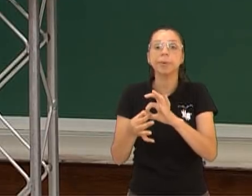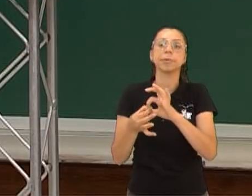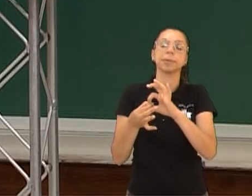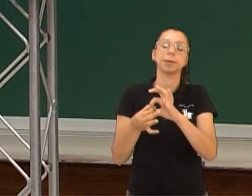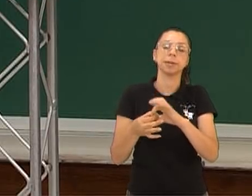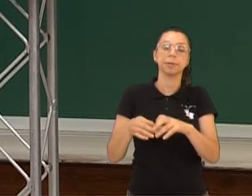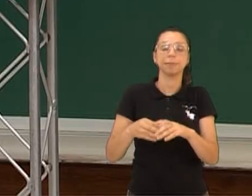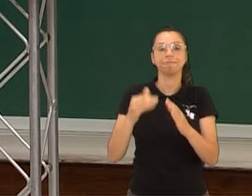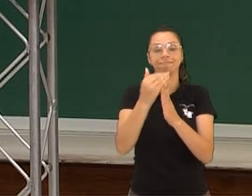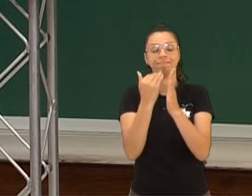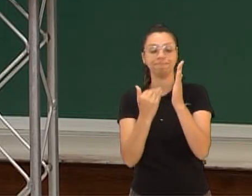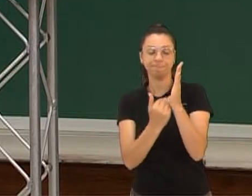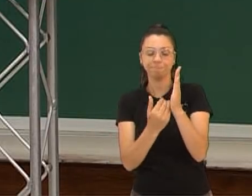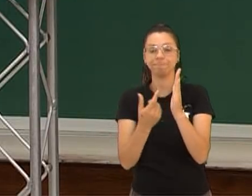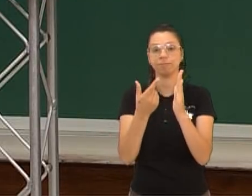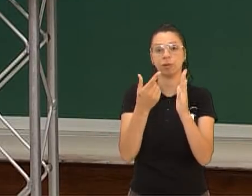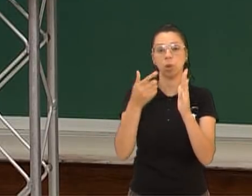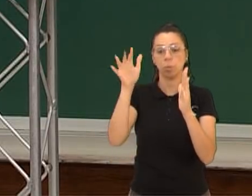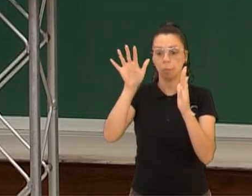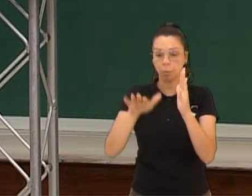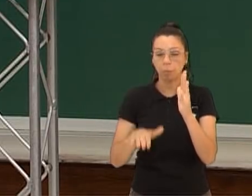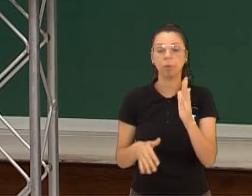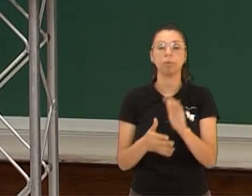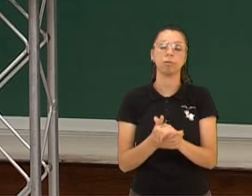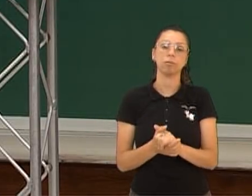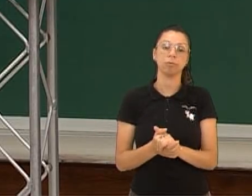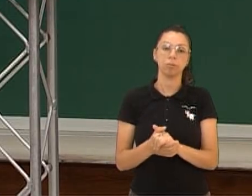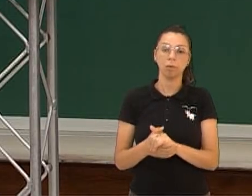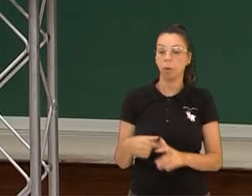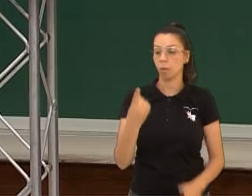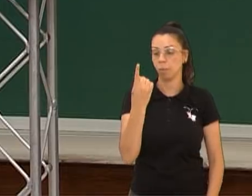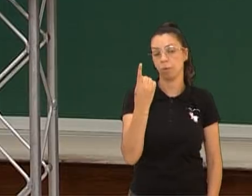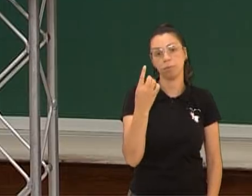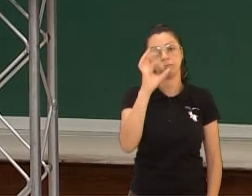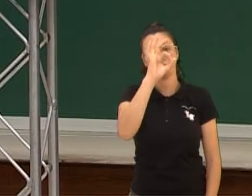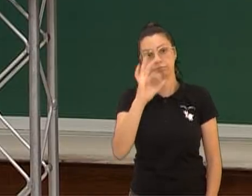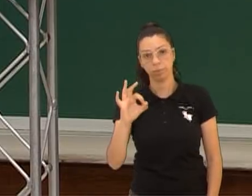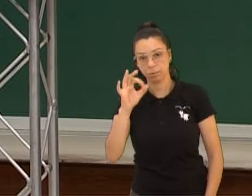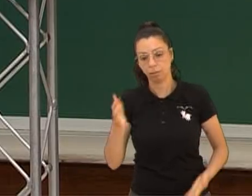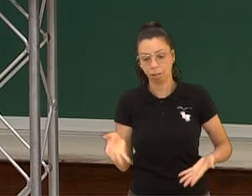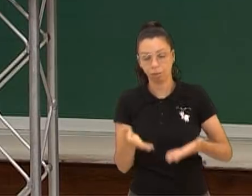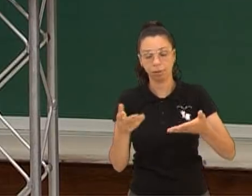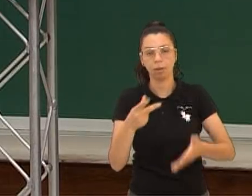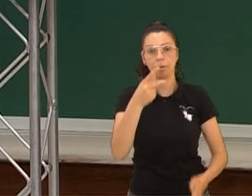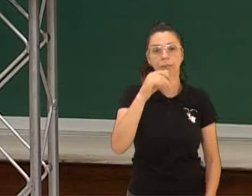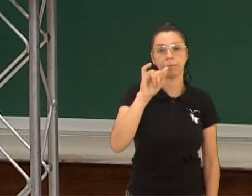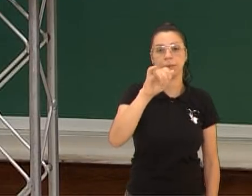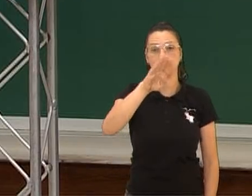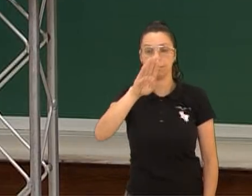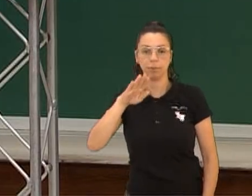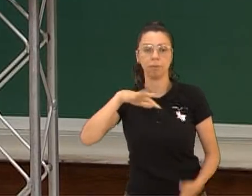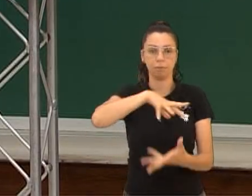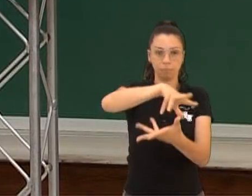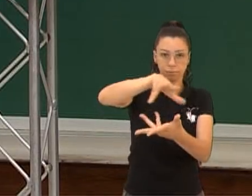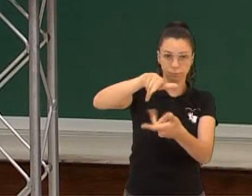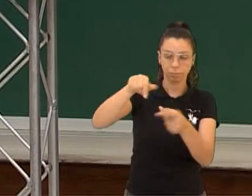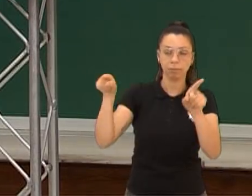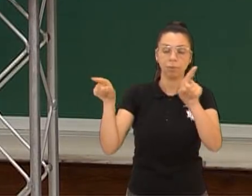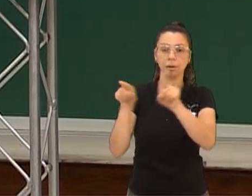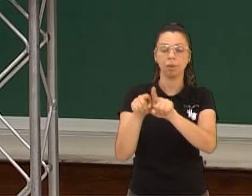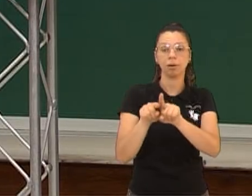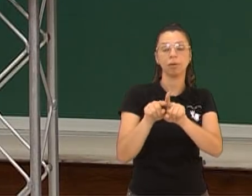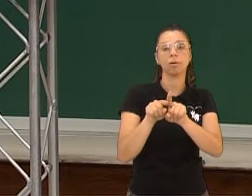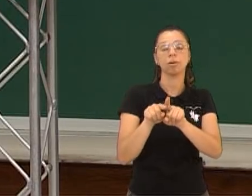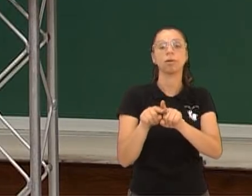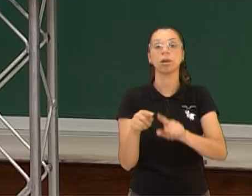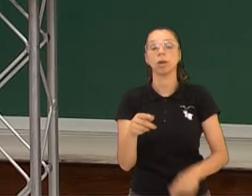planeta. Ele contribui aí com aproximadamente 1% só do produto interno bruto mundial e 1/3 dos